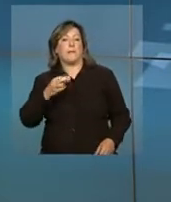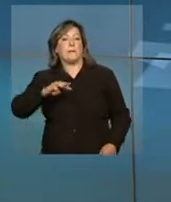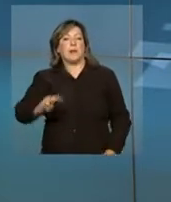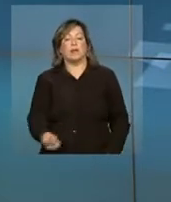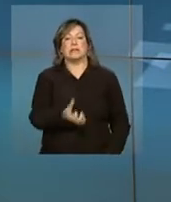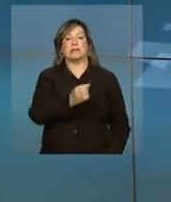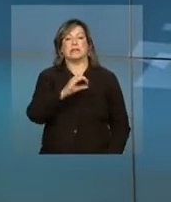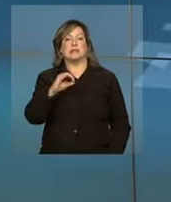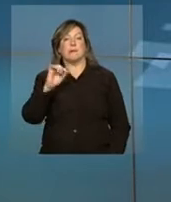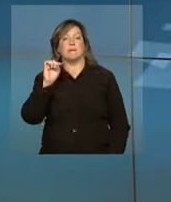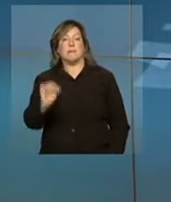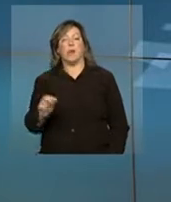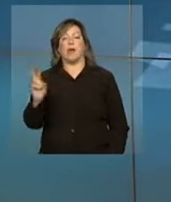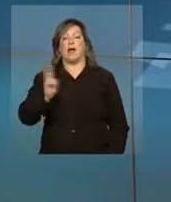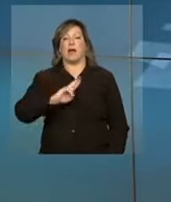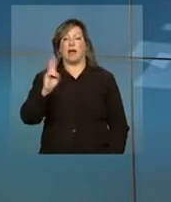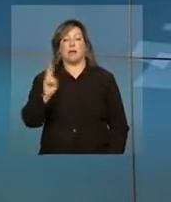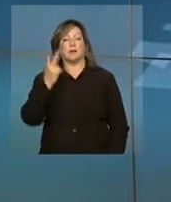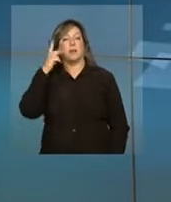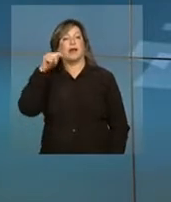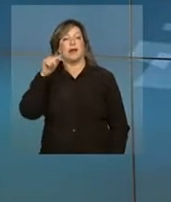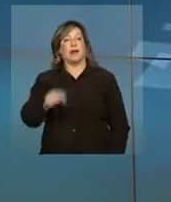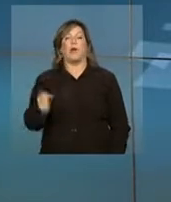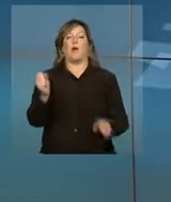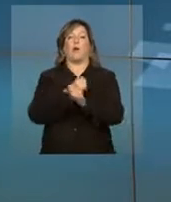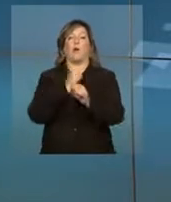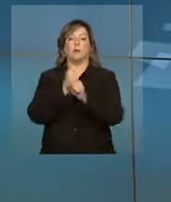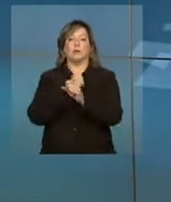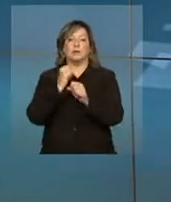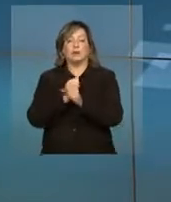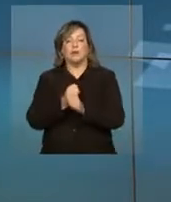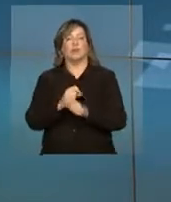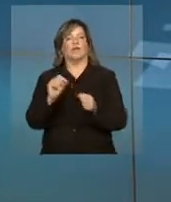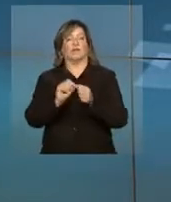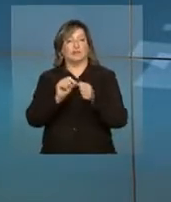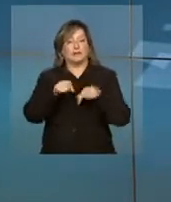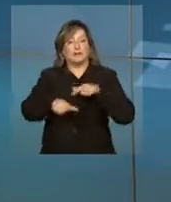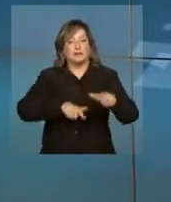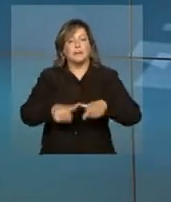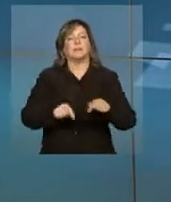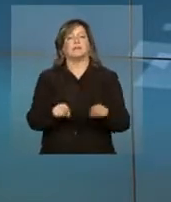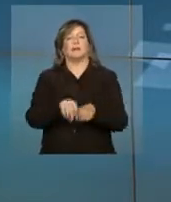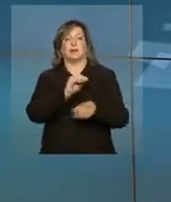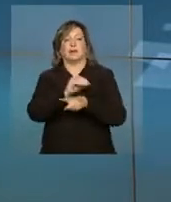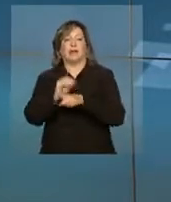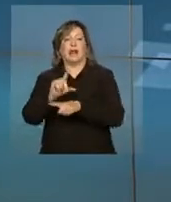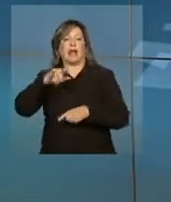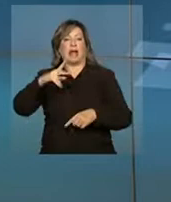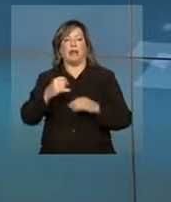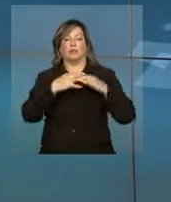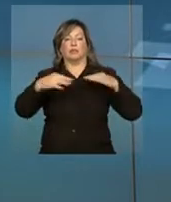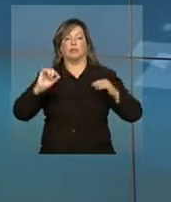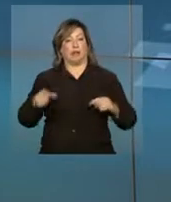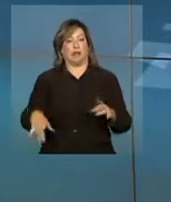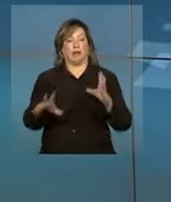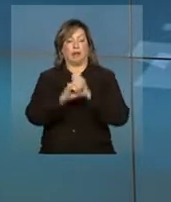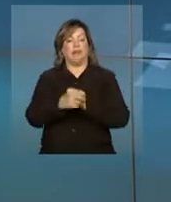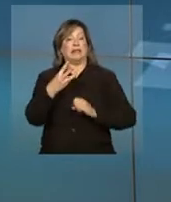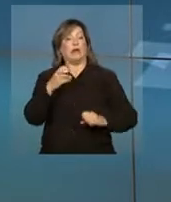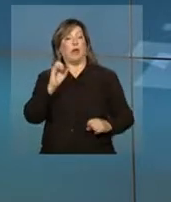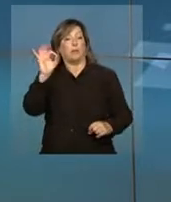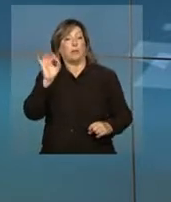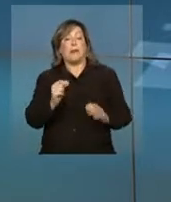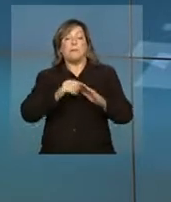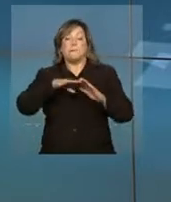mil 600.000 para a construção operação e manutenção da linha de transmissão o valor é